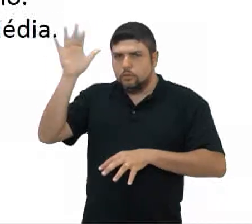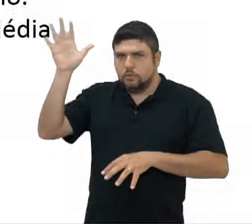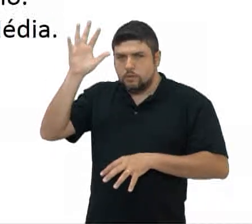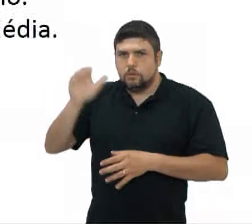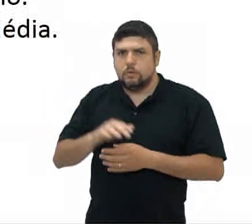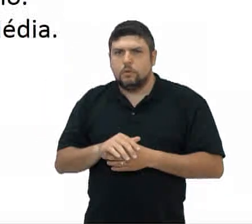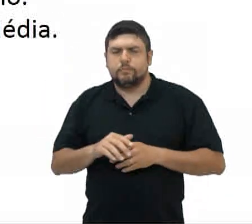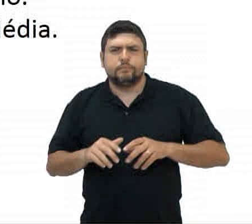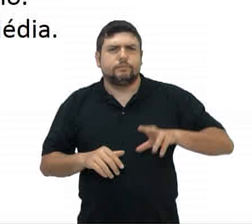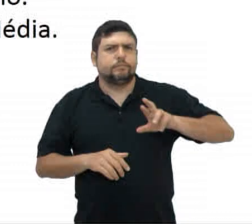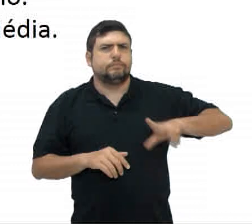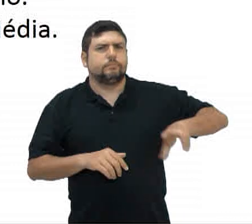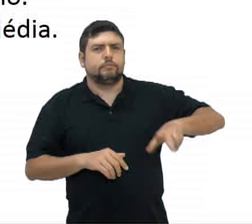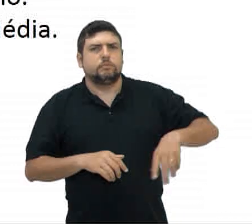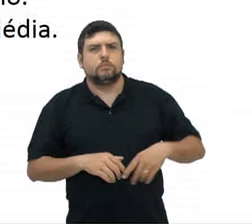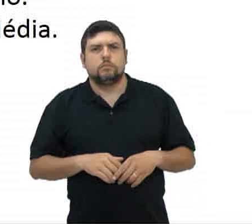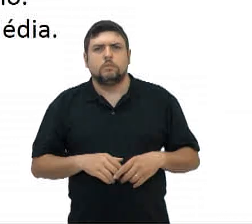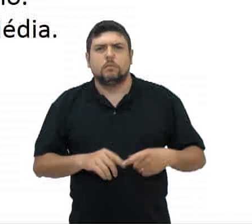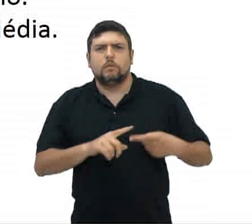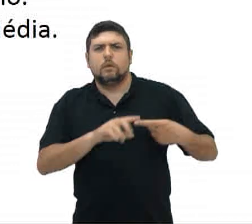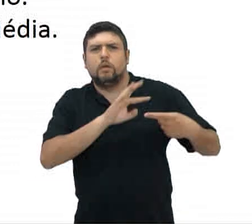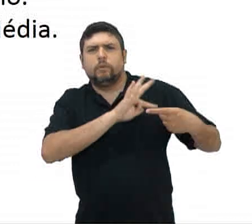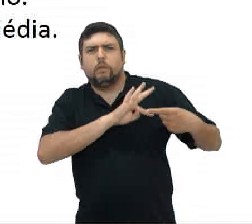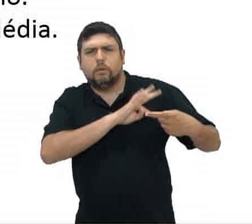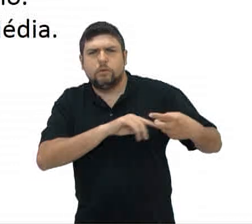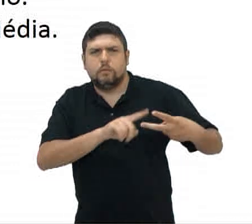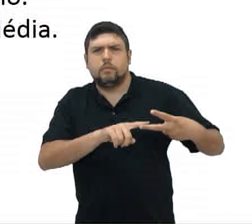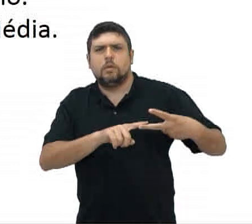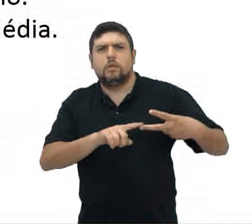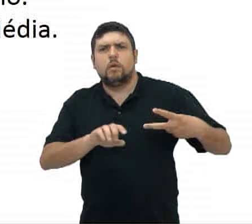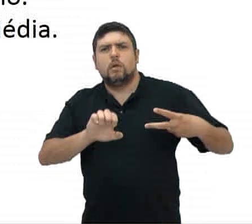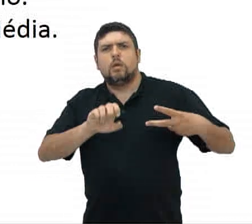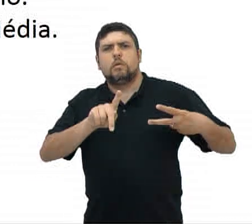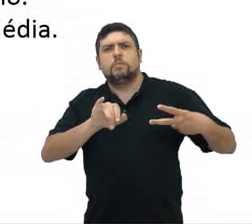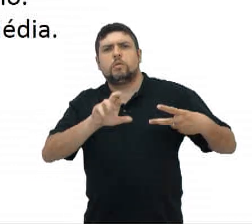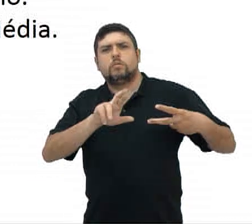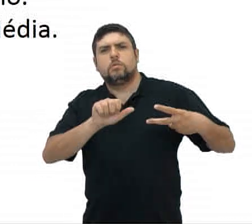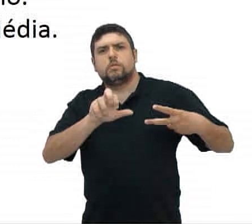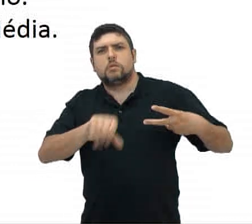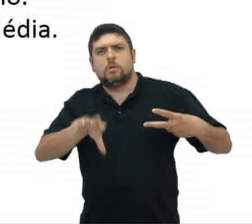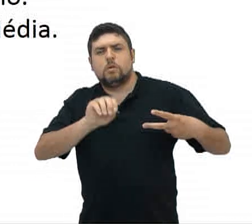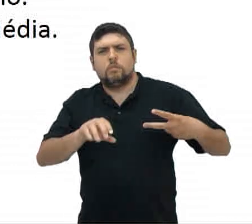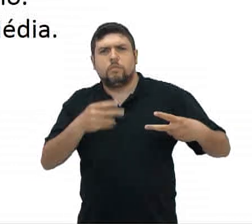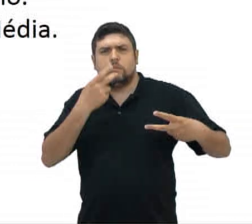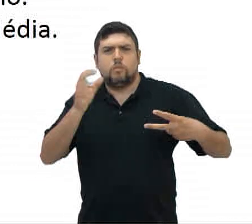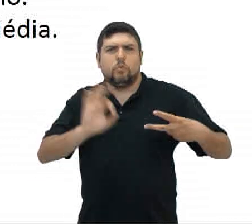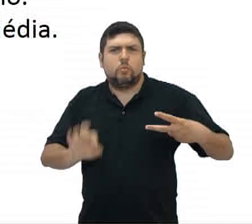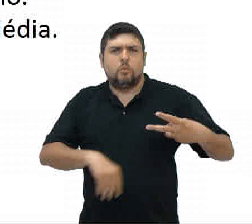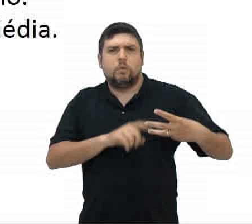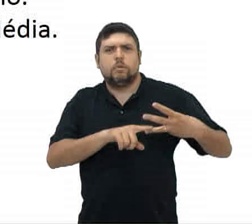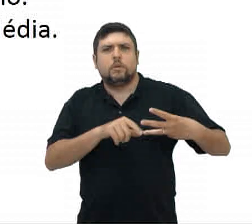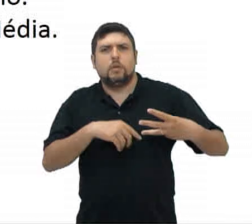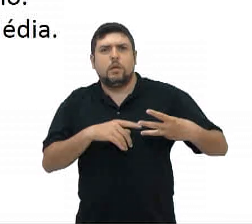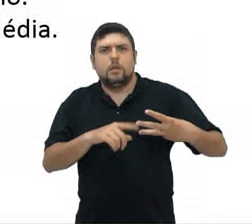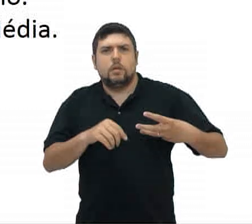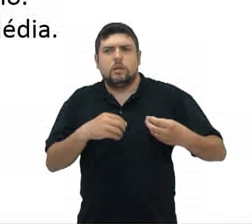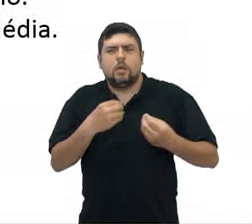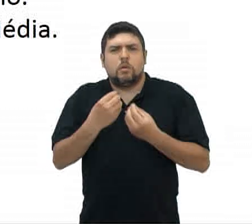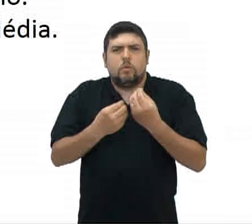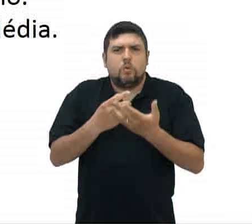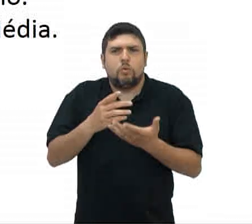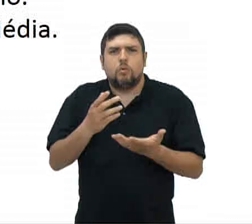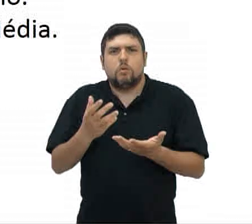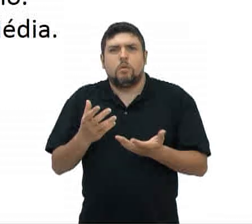termos não têm a ver, né? Teocentrismo era antes, epicurismo não falamos de nada sobre isso, mas tem a ver com a Idade Média, então também não. Humanismo,